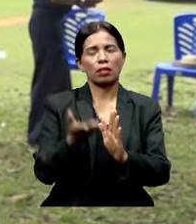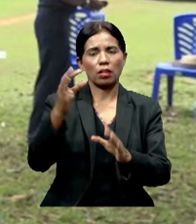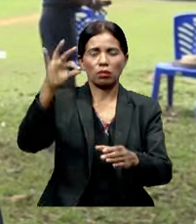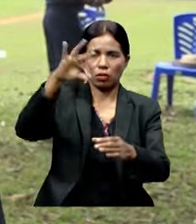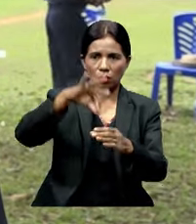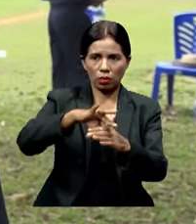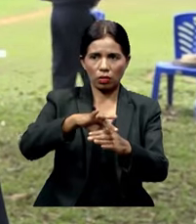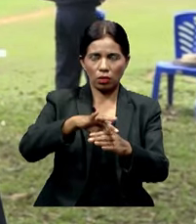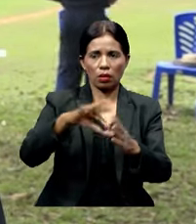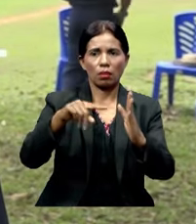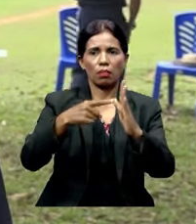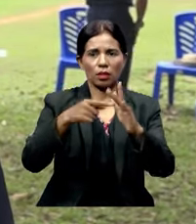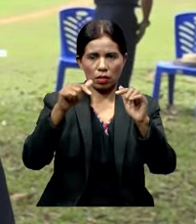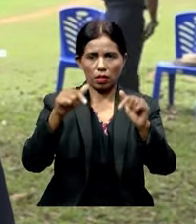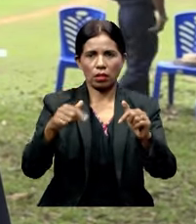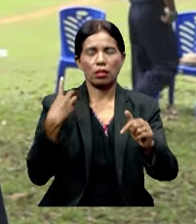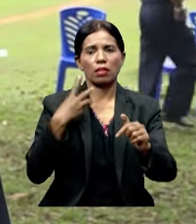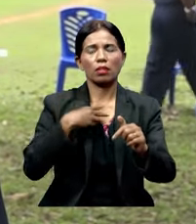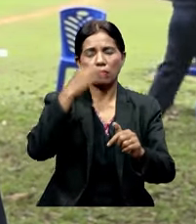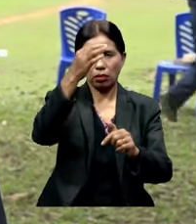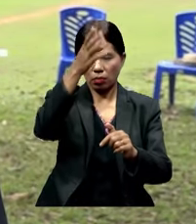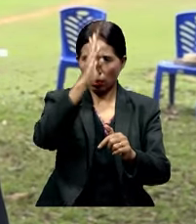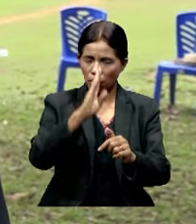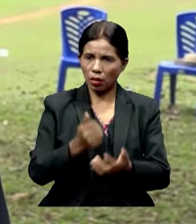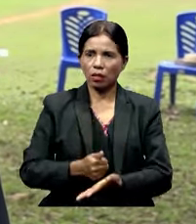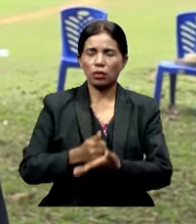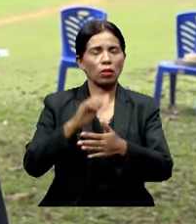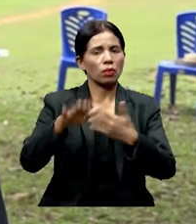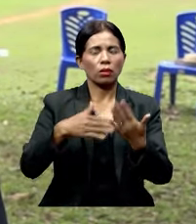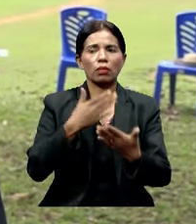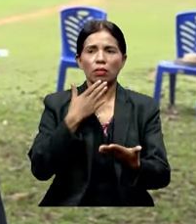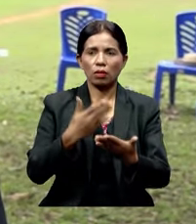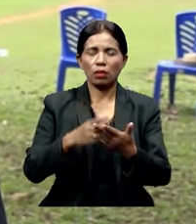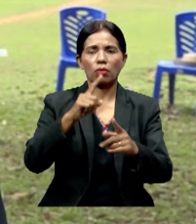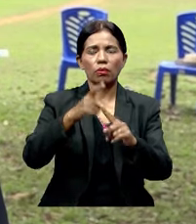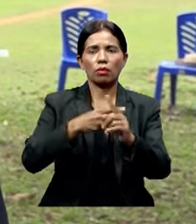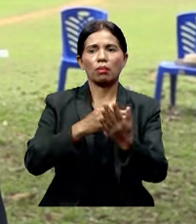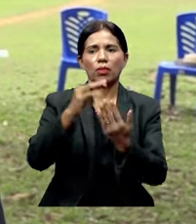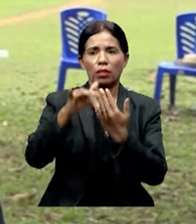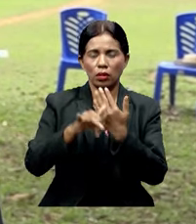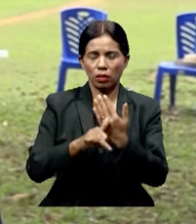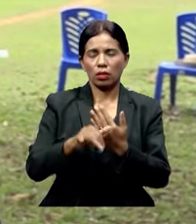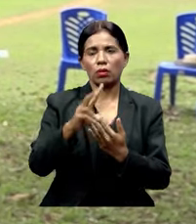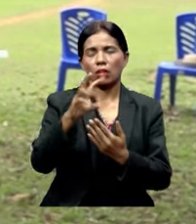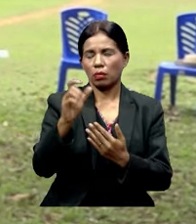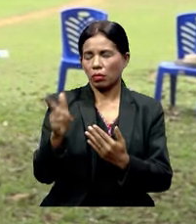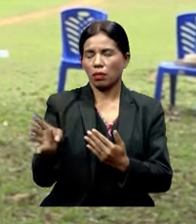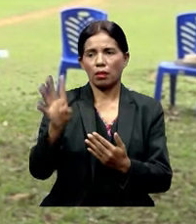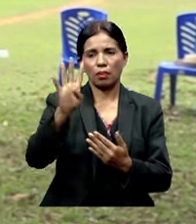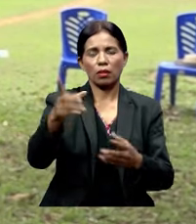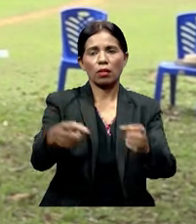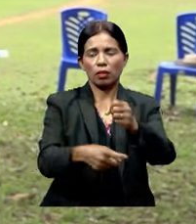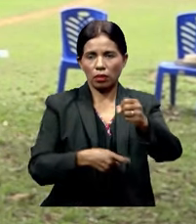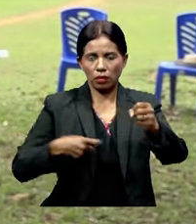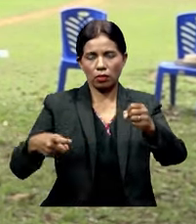kuda ha hui hane te espera kata maroma tulu botu tulau diak e fulan março 2024 ita bel hal kulieta bel